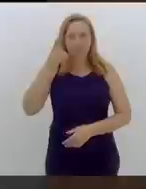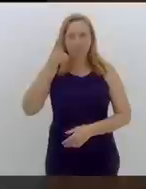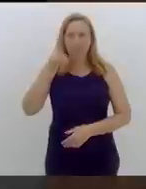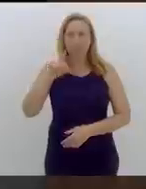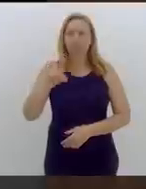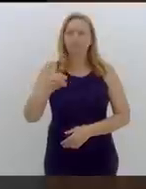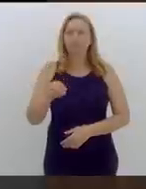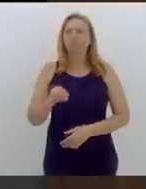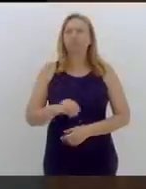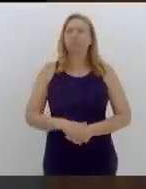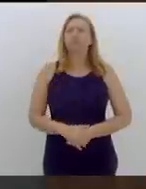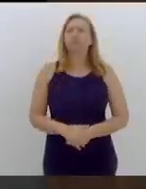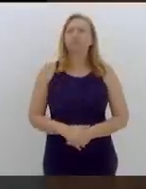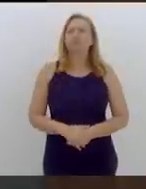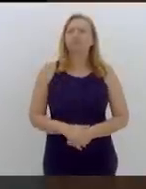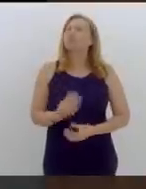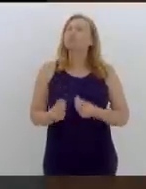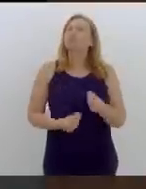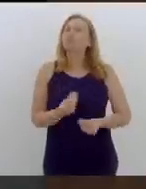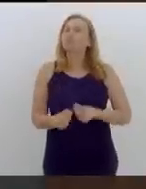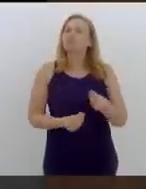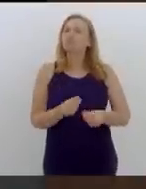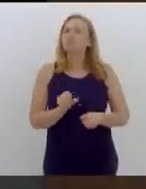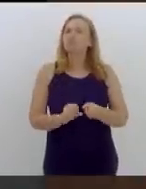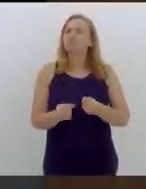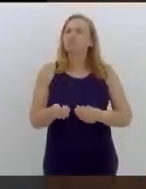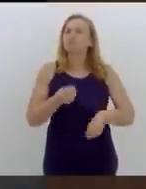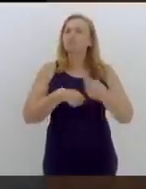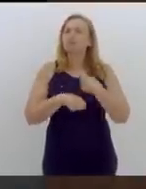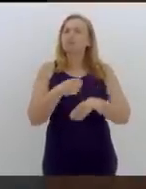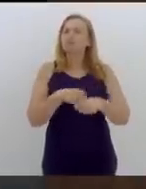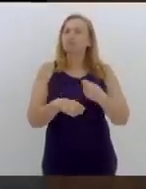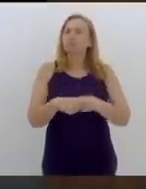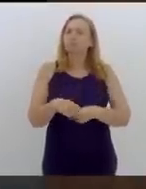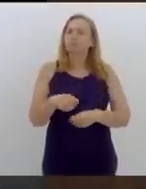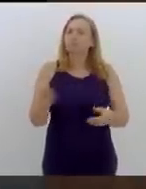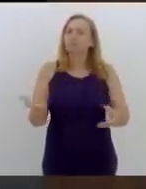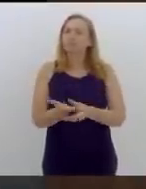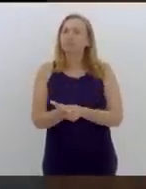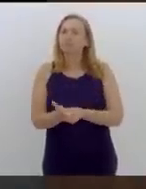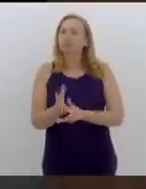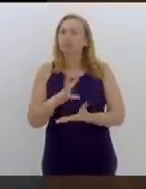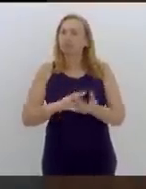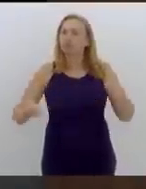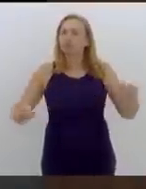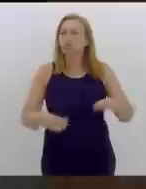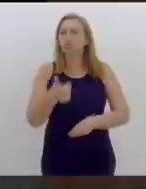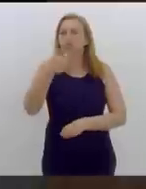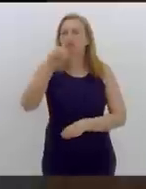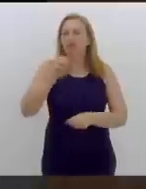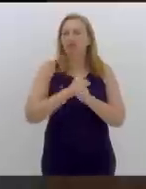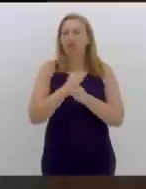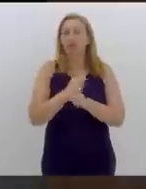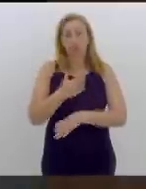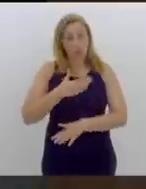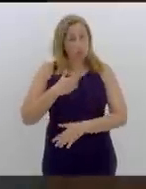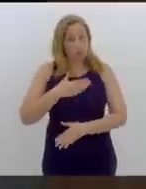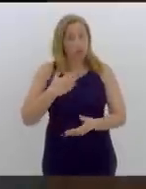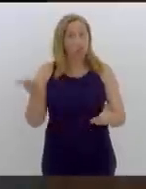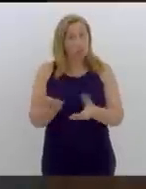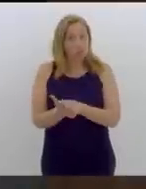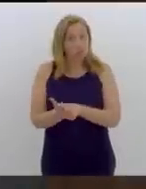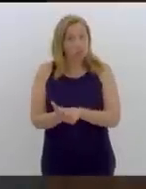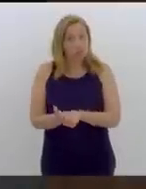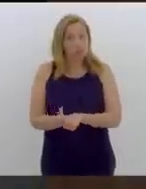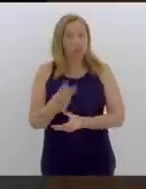não está presente como é que faz um processo administrativo sumir durante 10 anos o meu processo eu